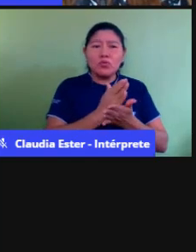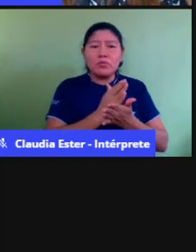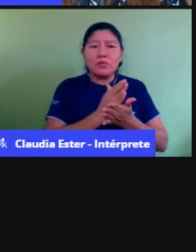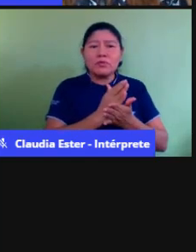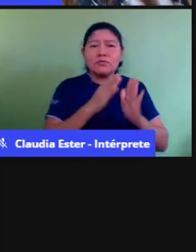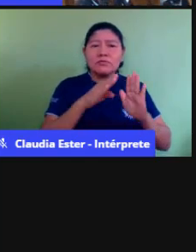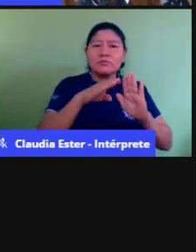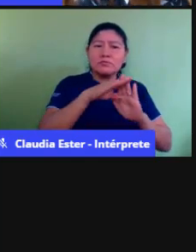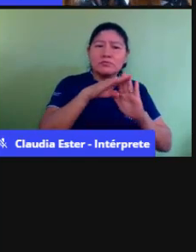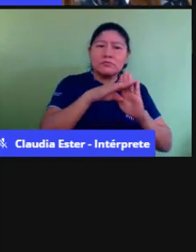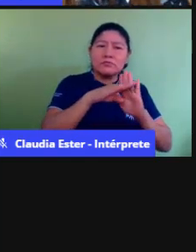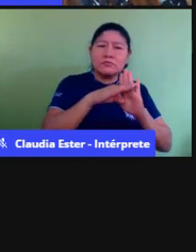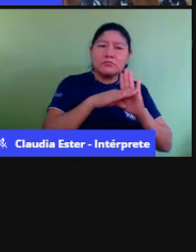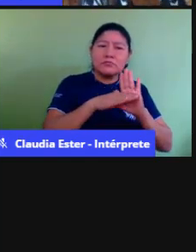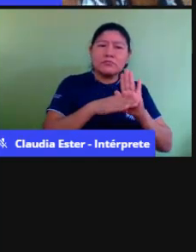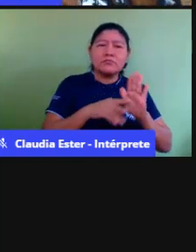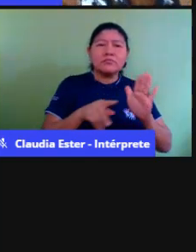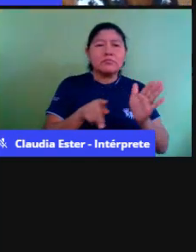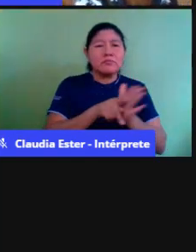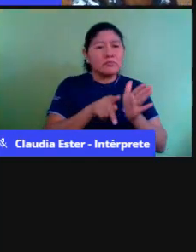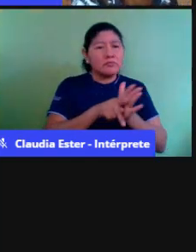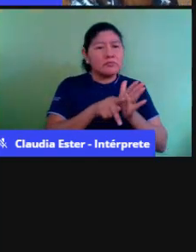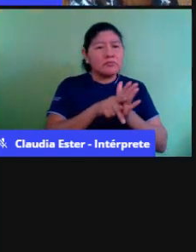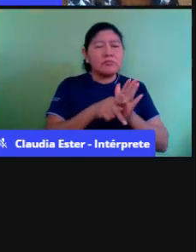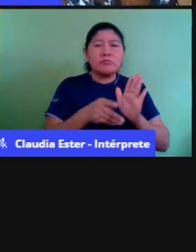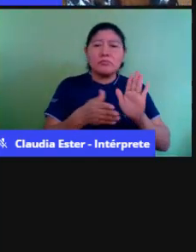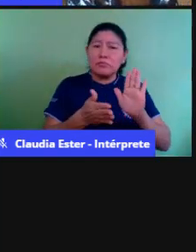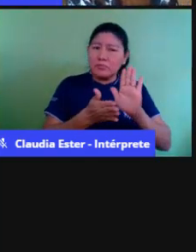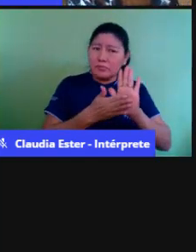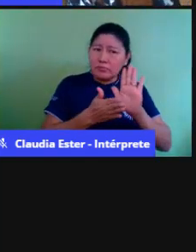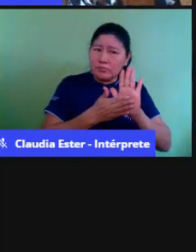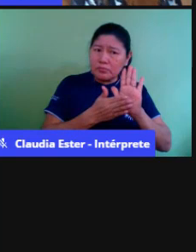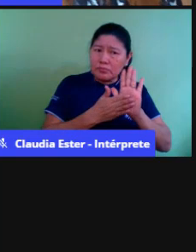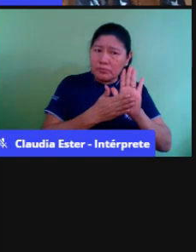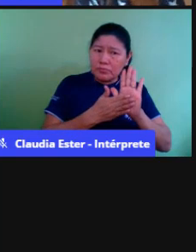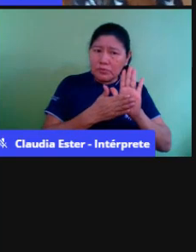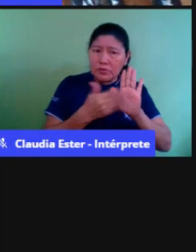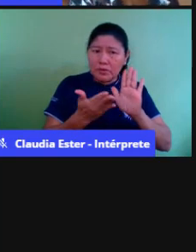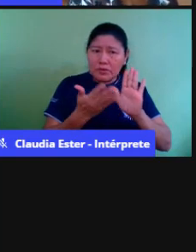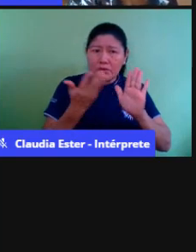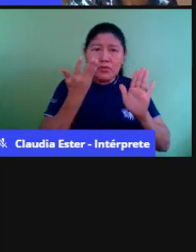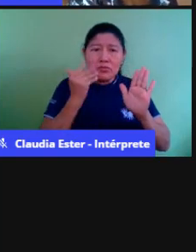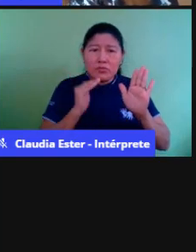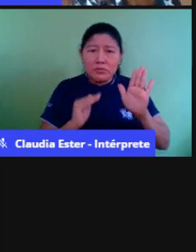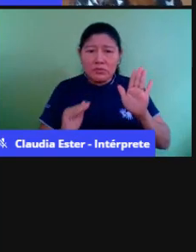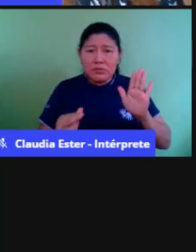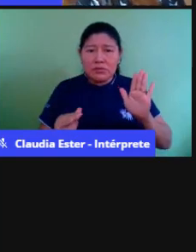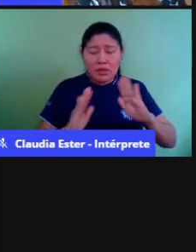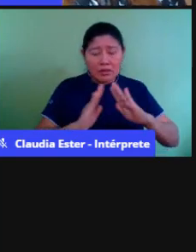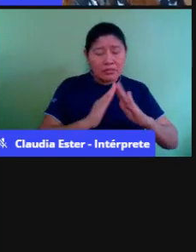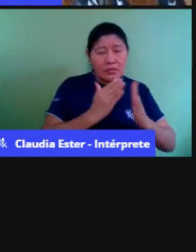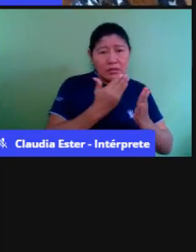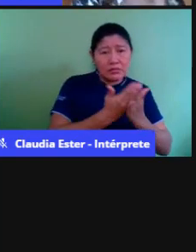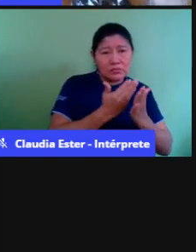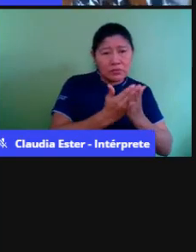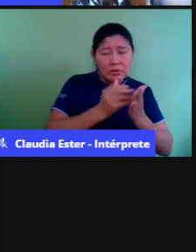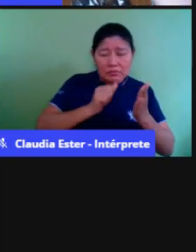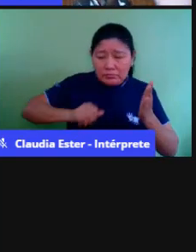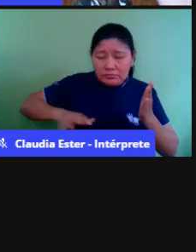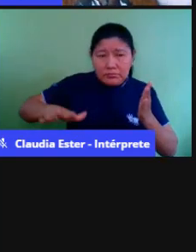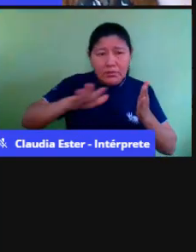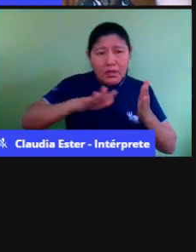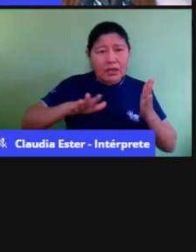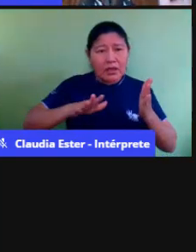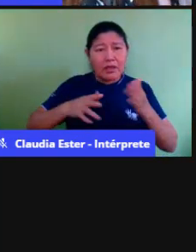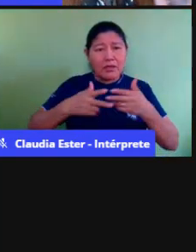favoreçam as aprendizagens e o desenvolvimento do desenho na escola ou em outros espaços educativos, né? Nós vamos